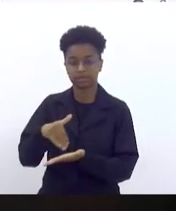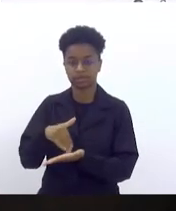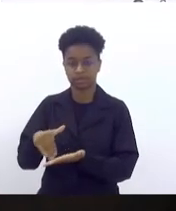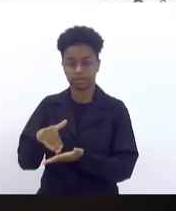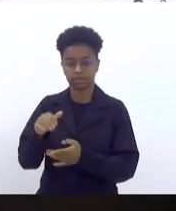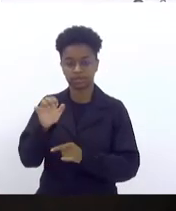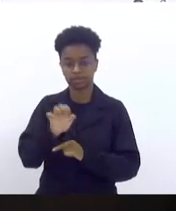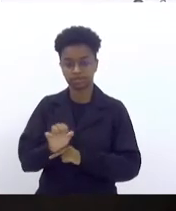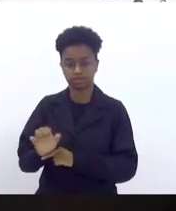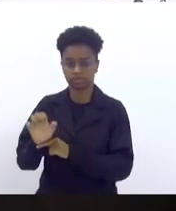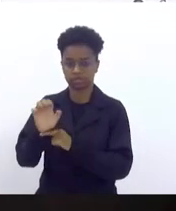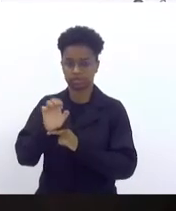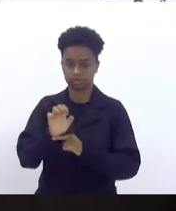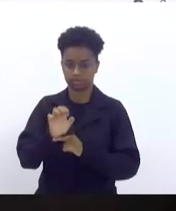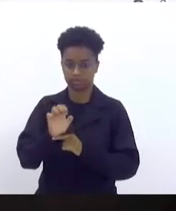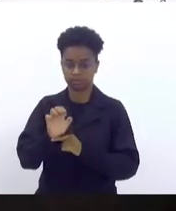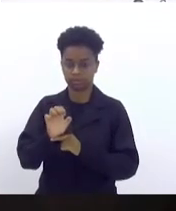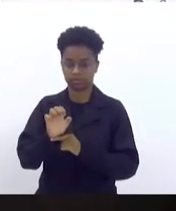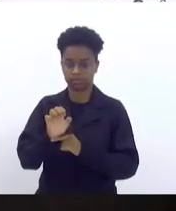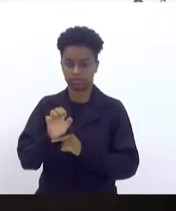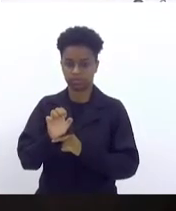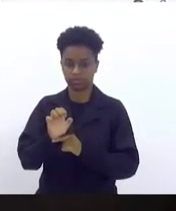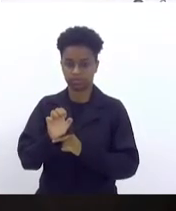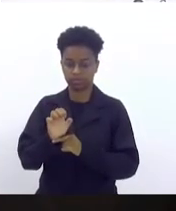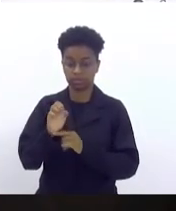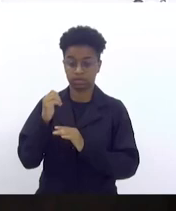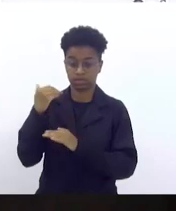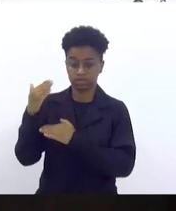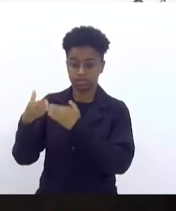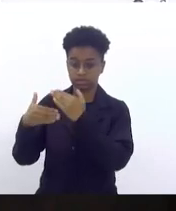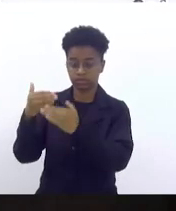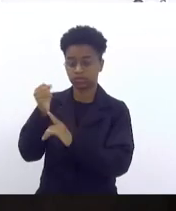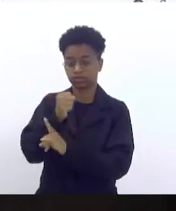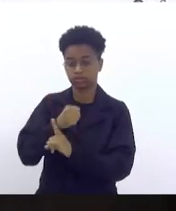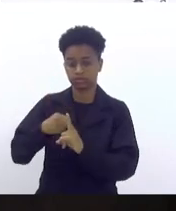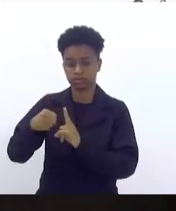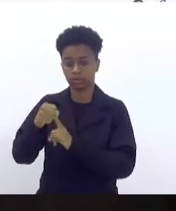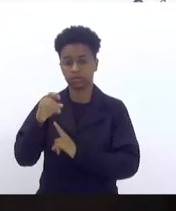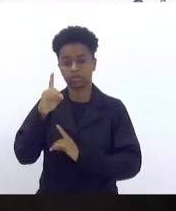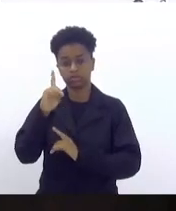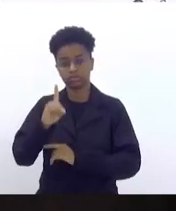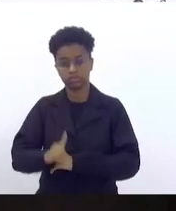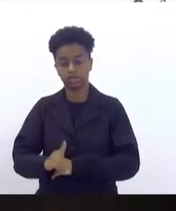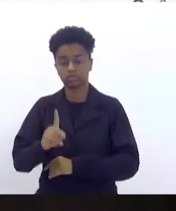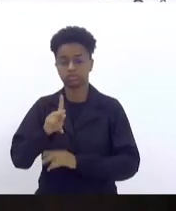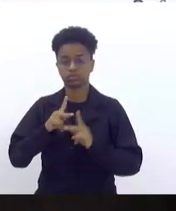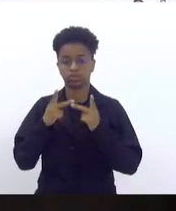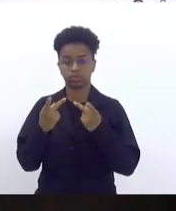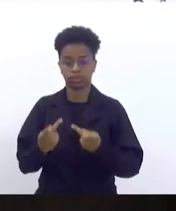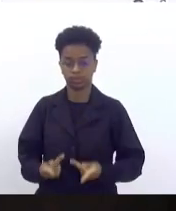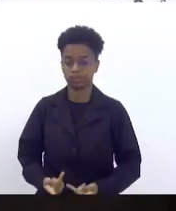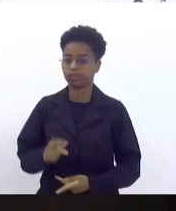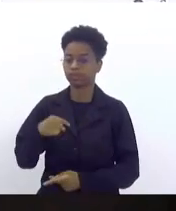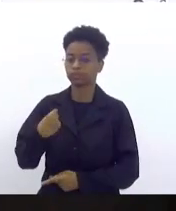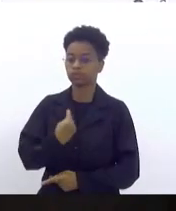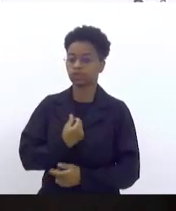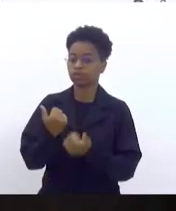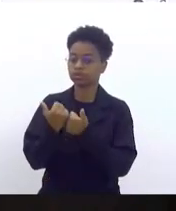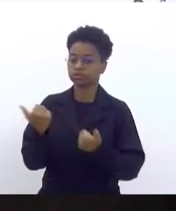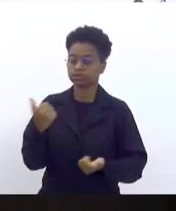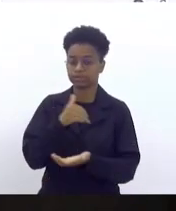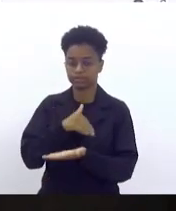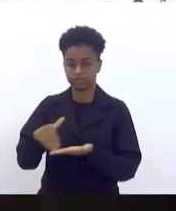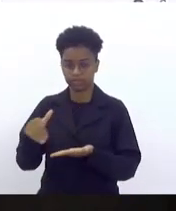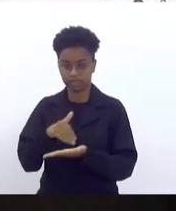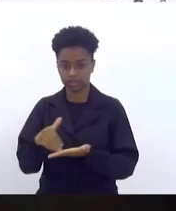Estadual de Desenvolvimento Social e direitos humanos estamos na subsecretaria